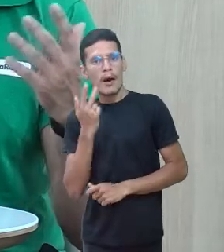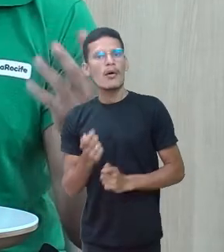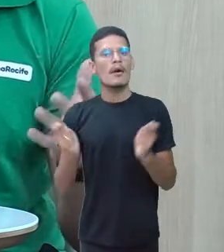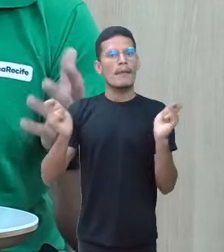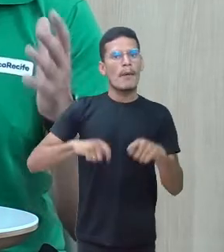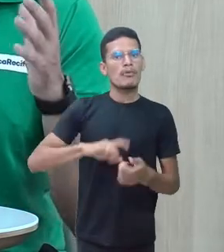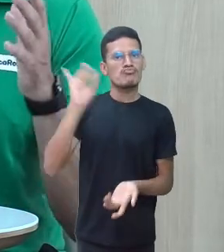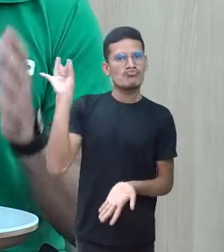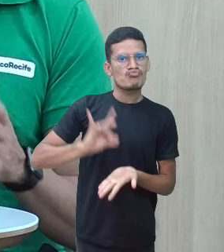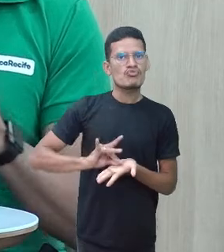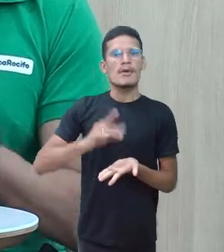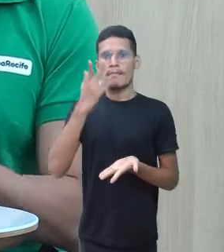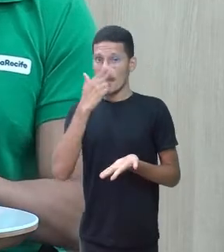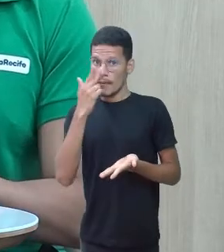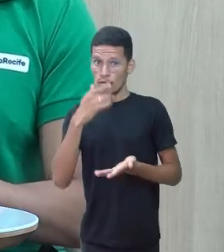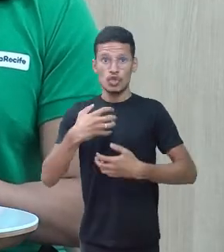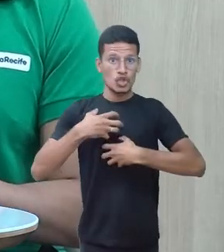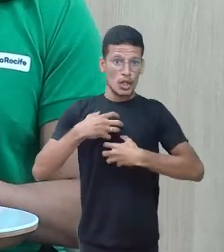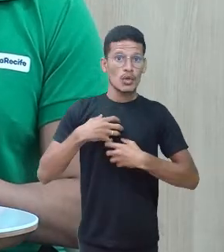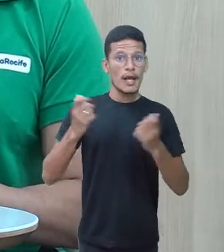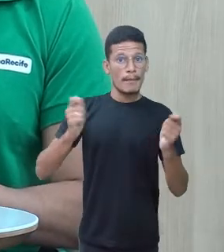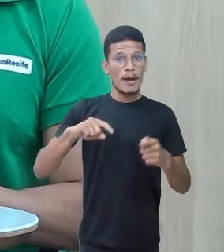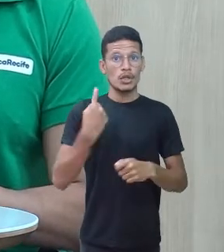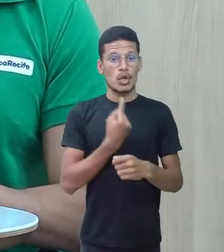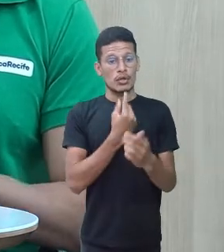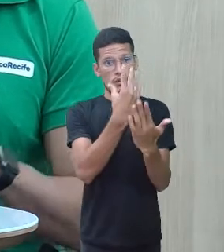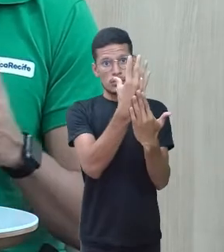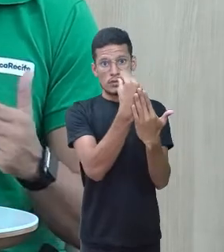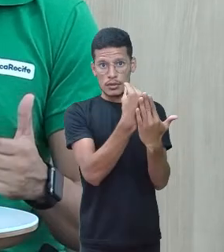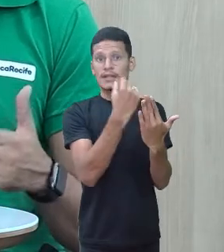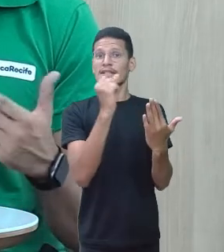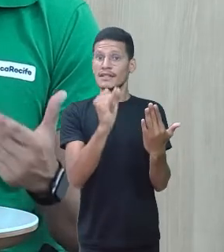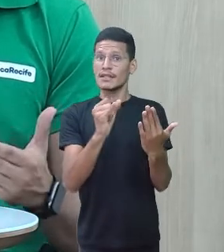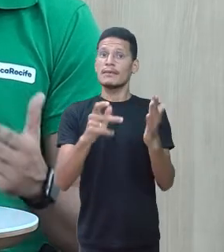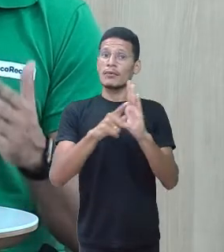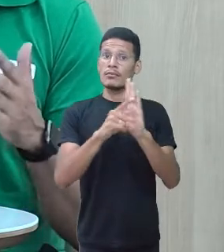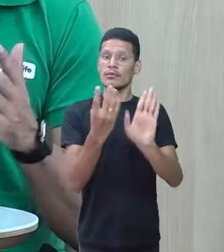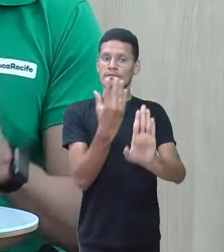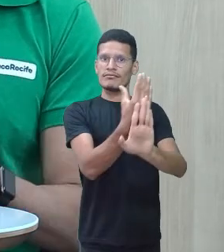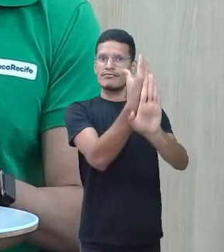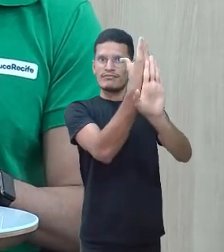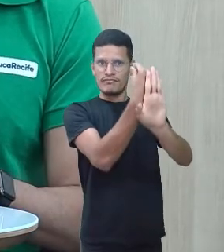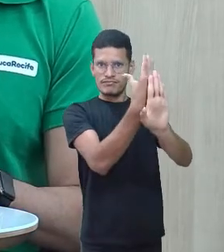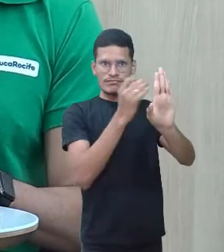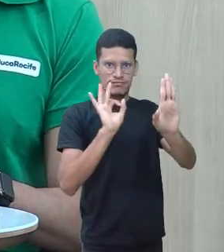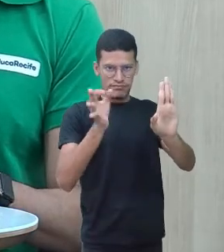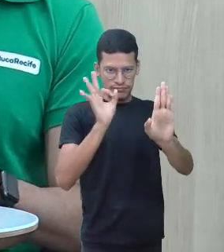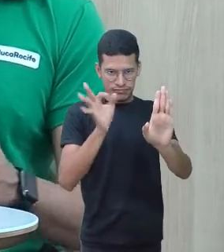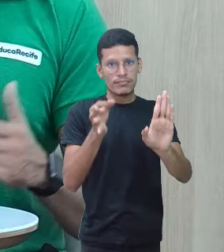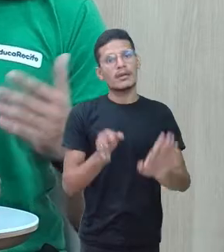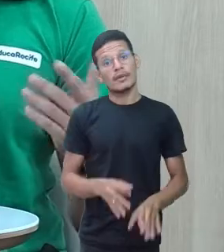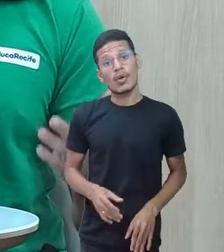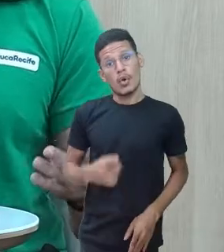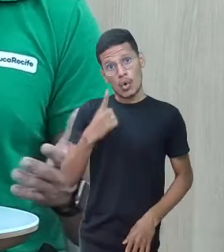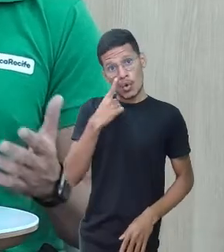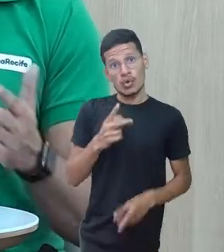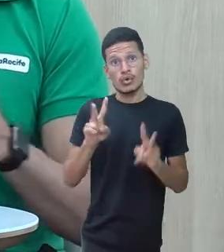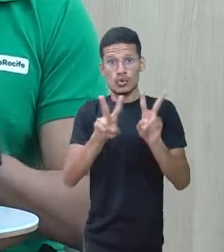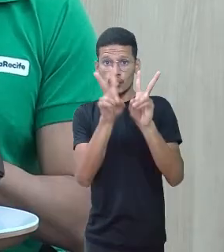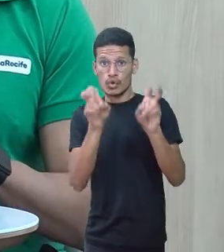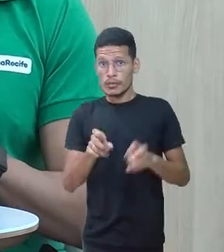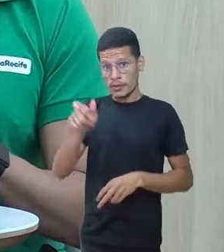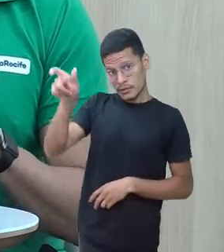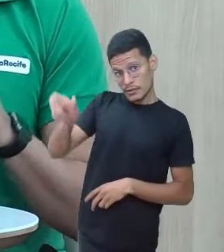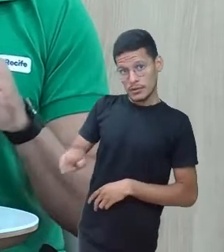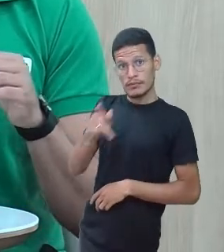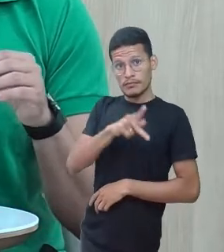que ela fique do mesmo jeito que a gente fosse tirar uma foto se fosse pela câmera traseira, certo? Em relação ao que ela